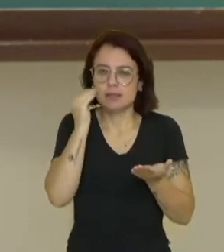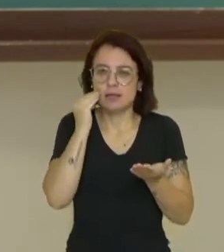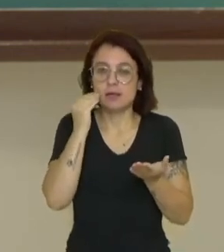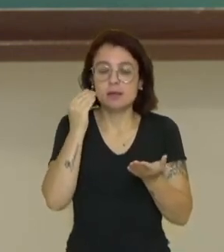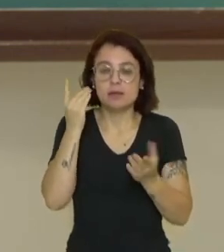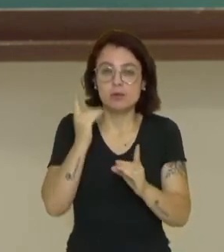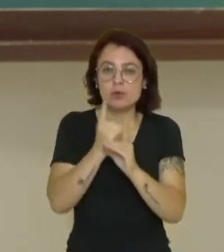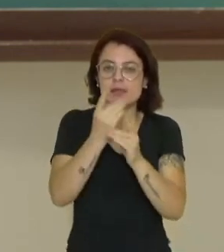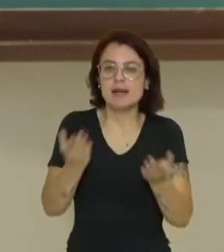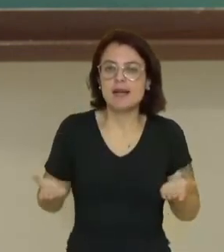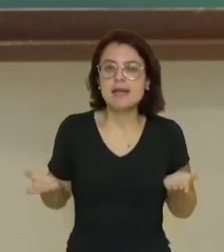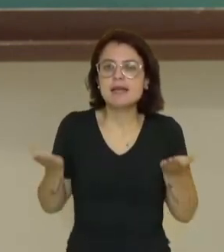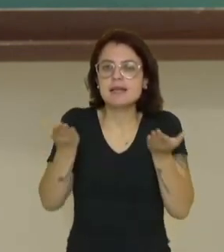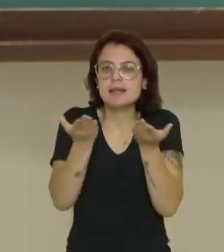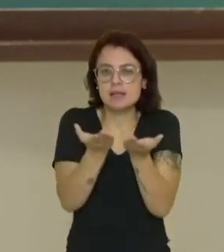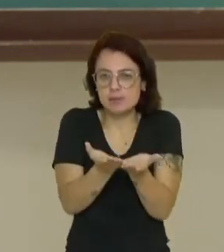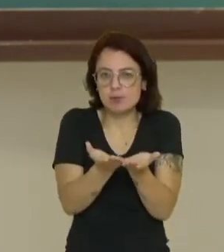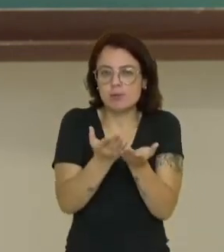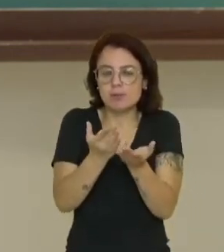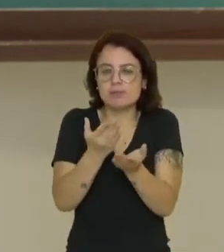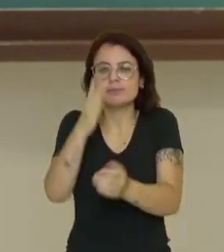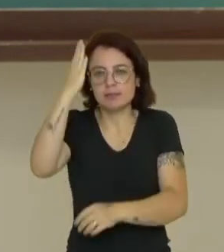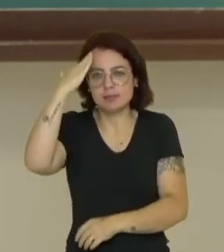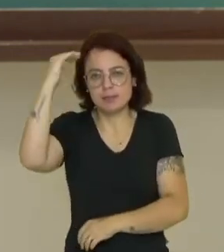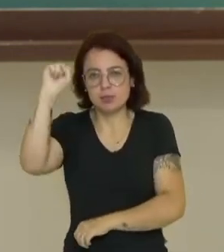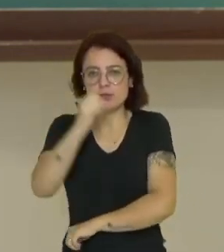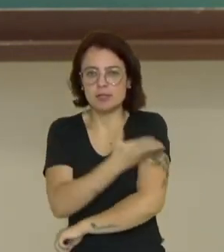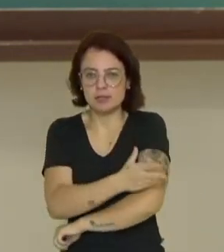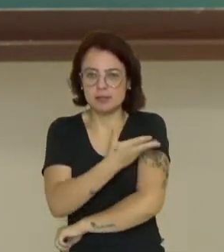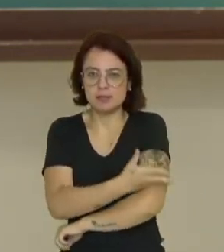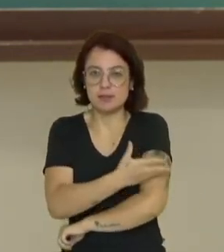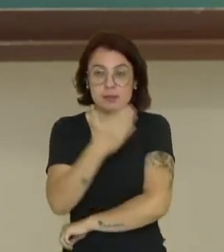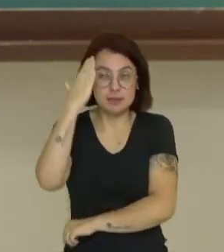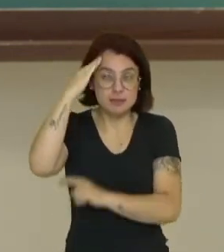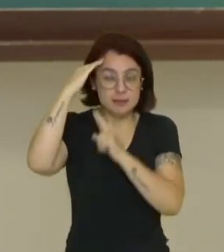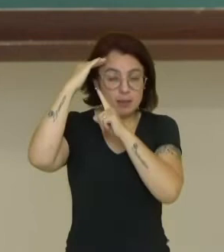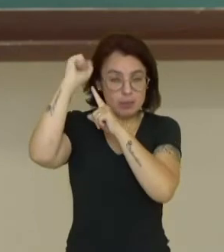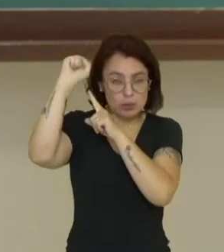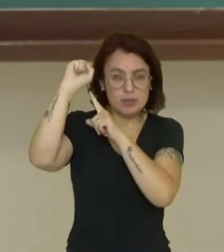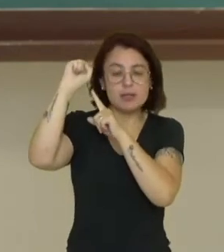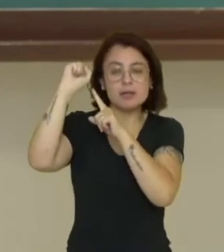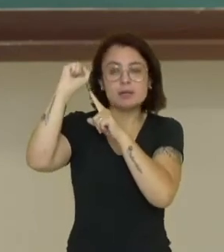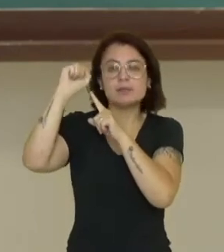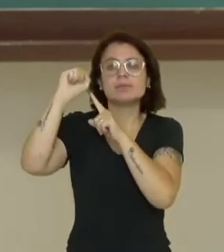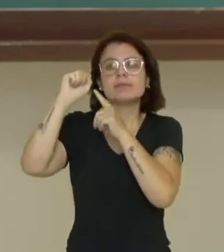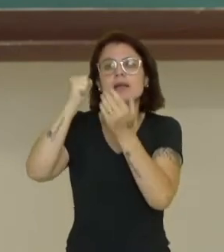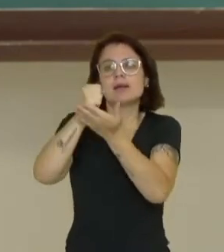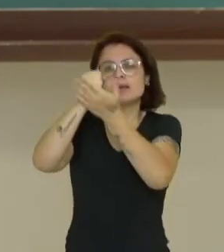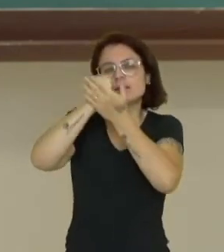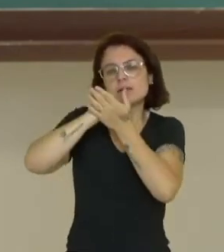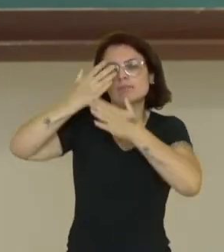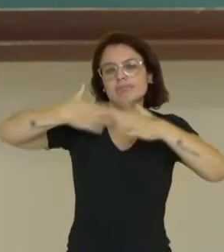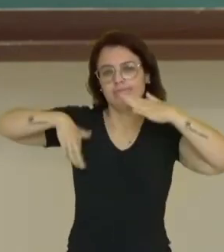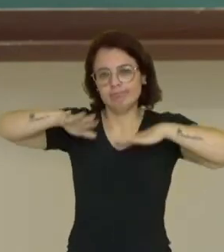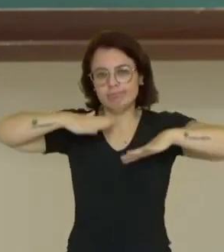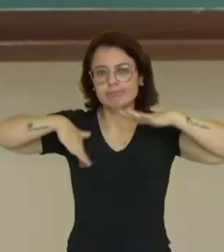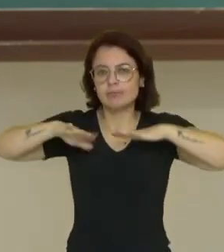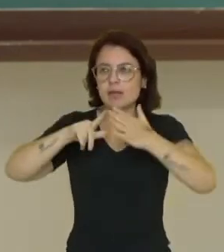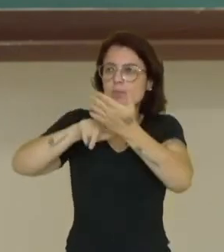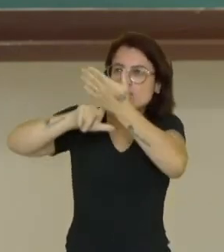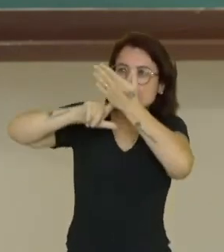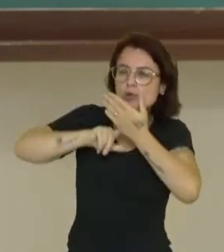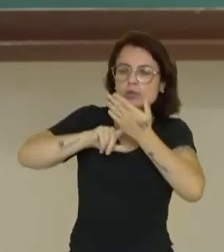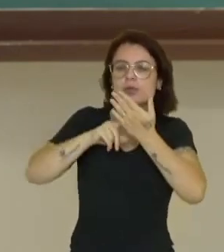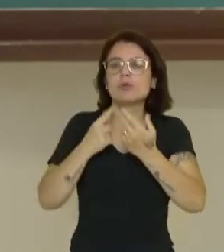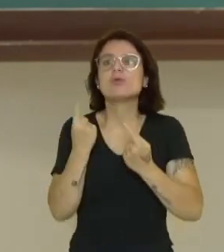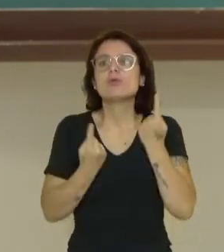da sabedoria prática. A sabedoria é o meu intelecto que vai me organizar, que vai me mostrar